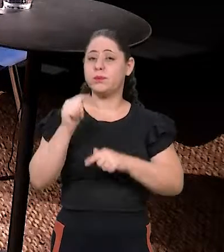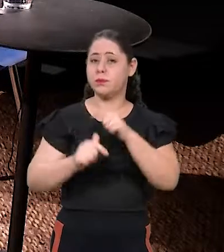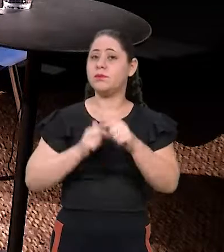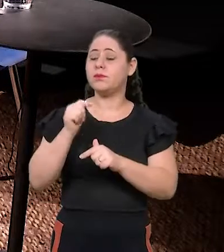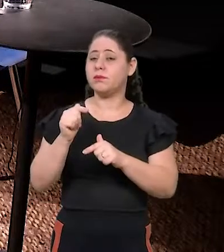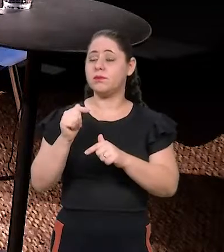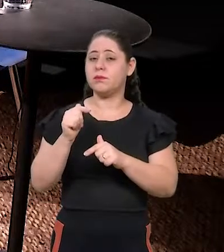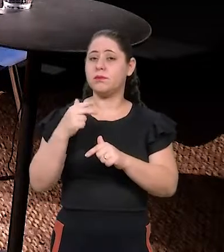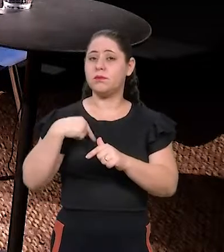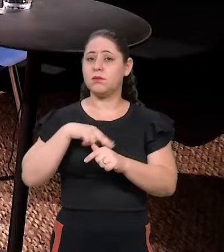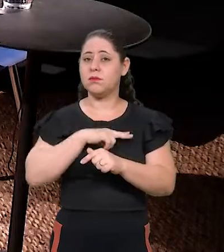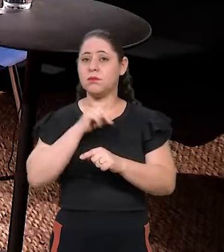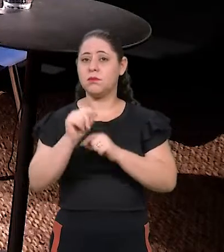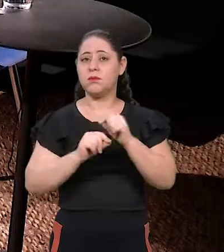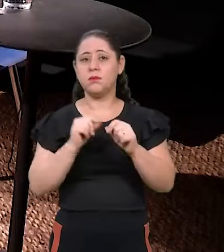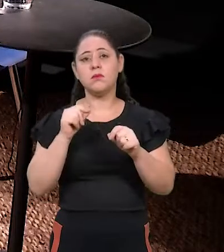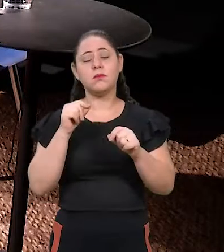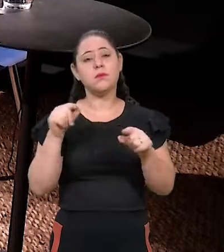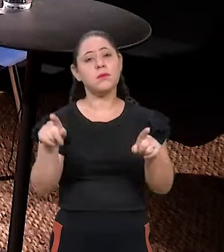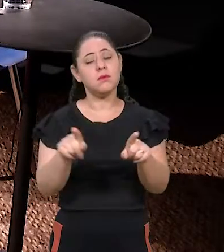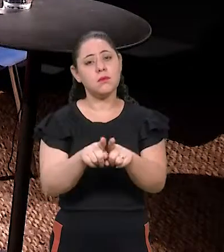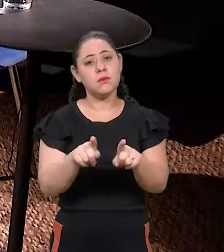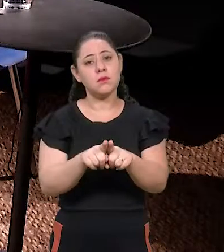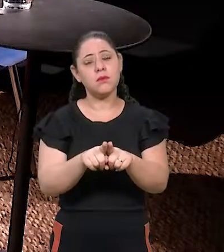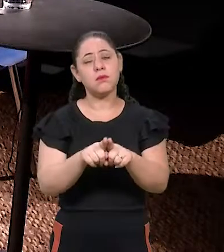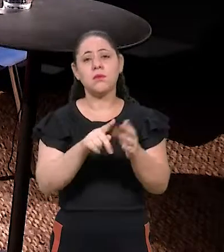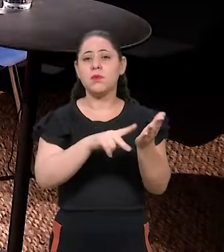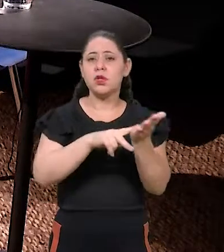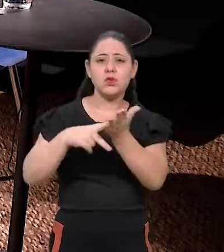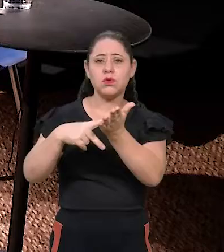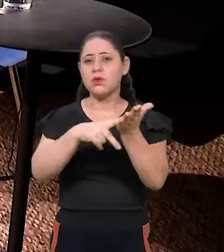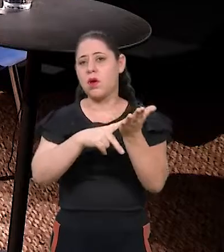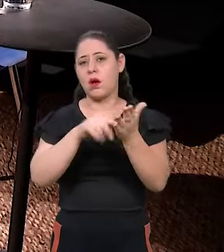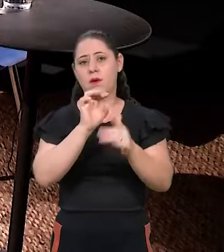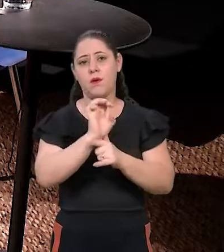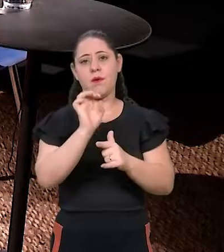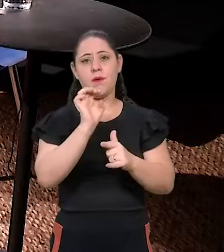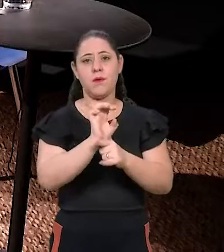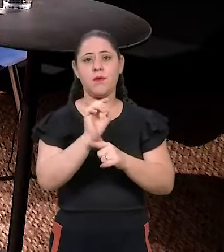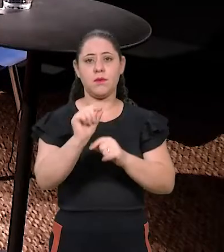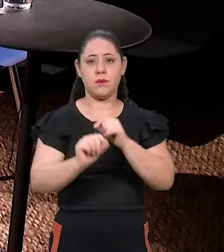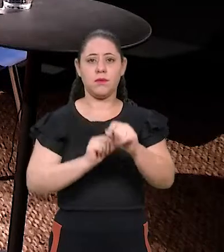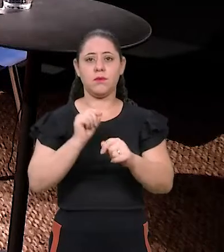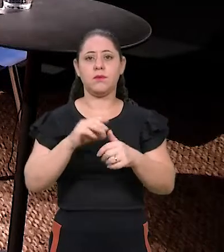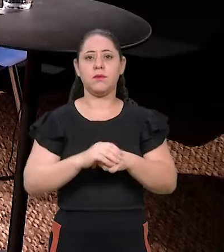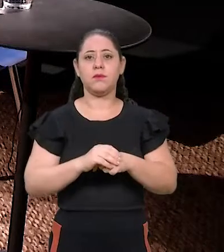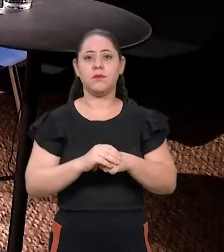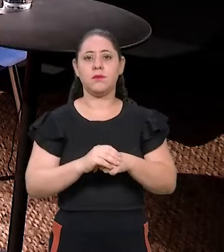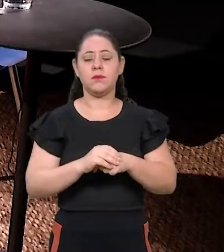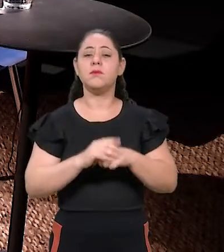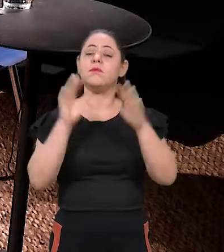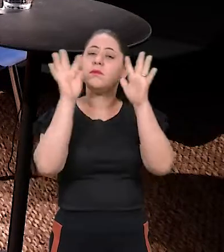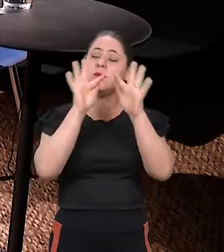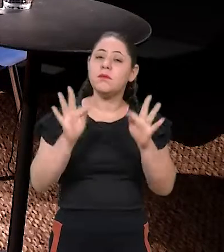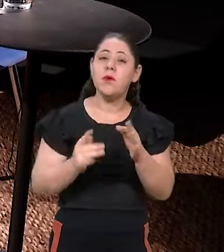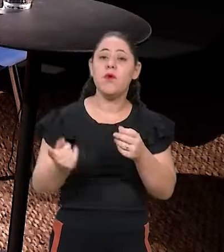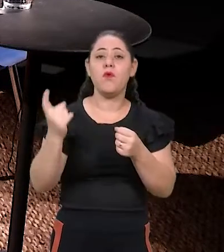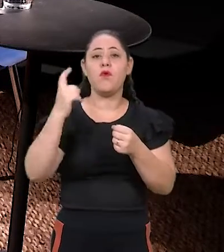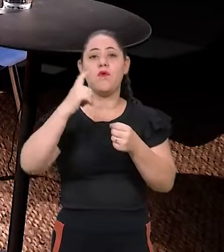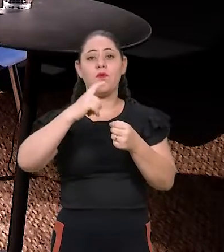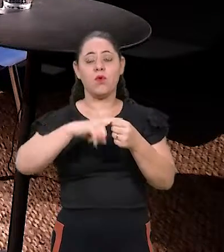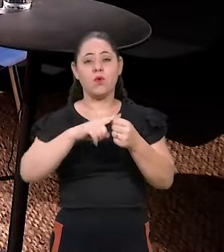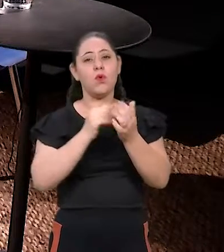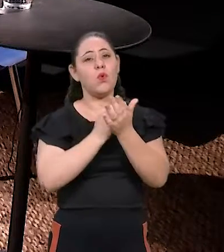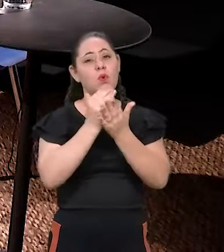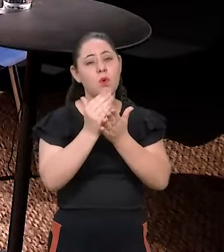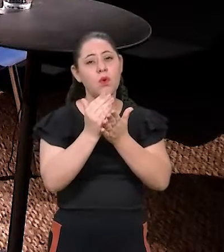trabalho para a gente, né, também junto aos sindicatos todos do nosso estado. Então, assim, também estou muito feliz em voltar. Uma